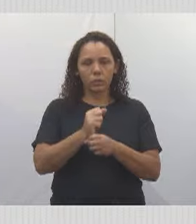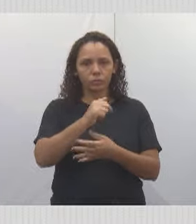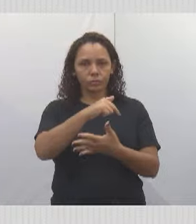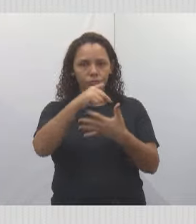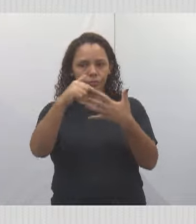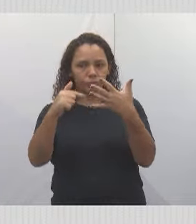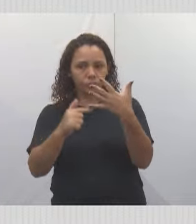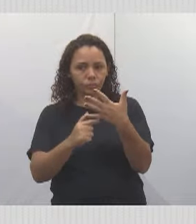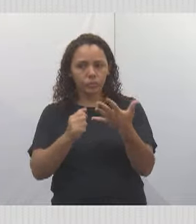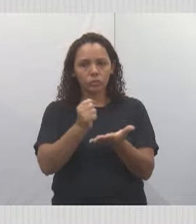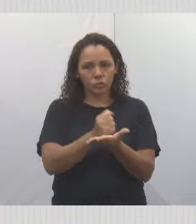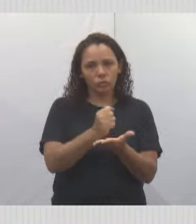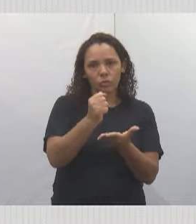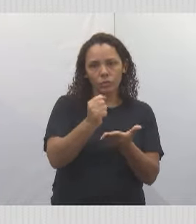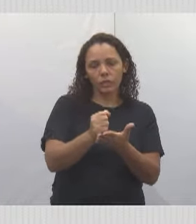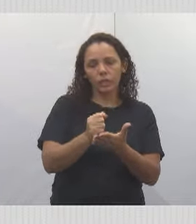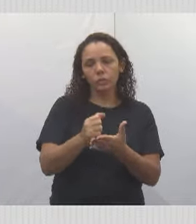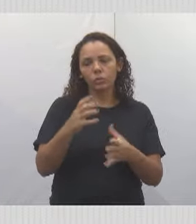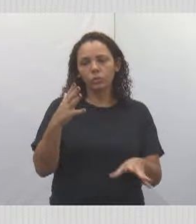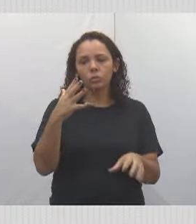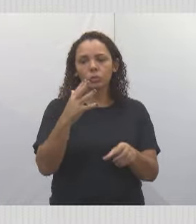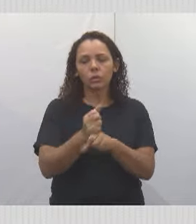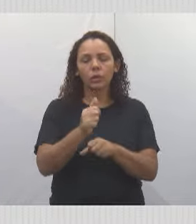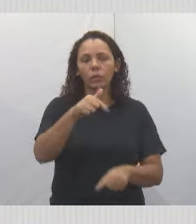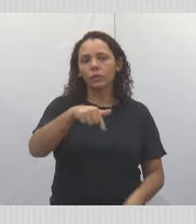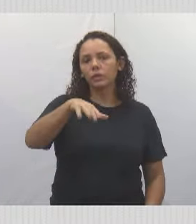esses contratos e convênios de